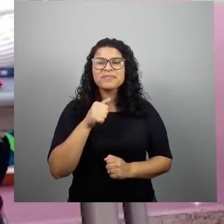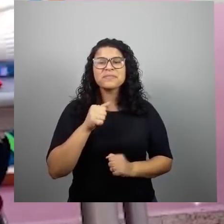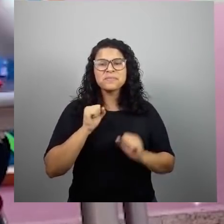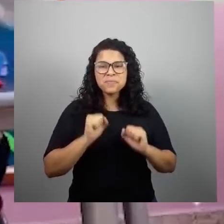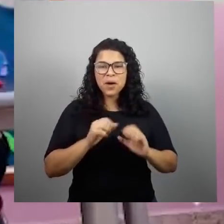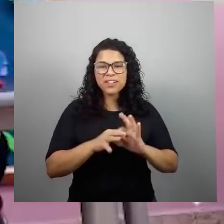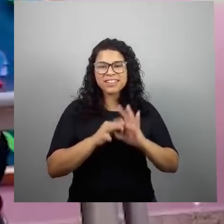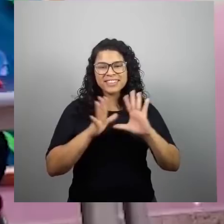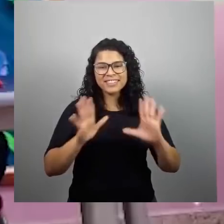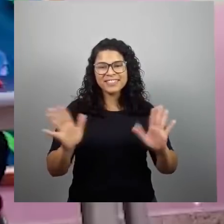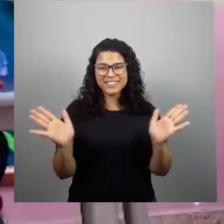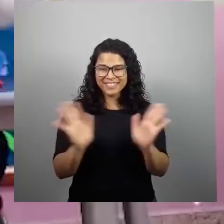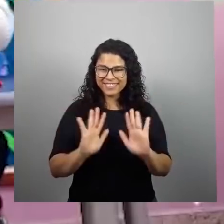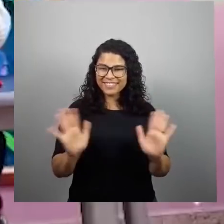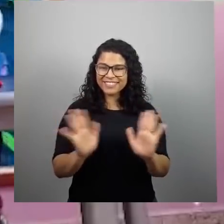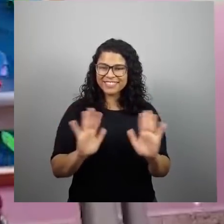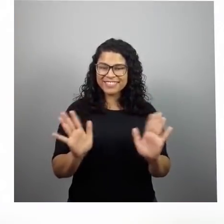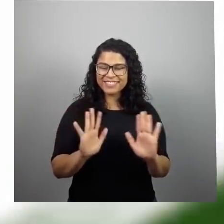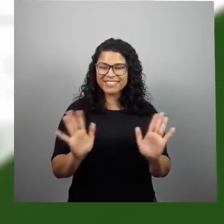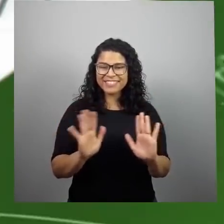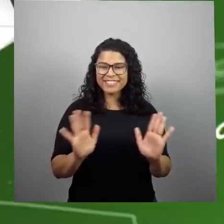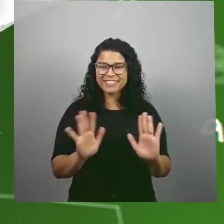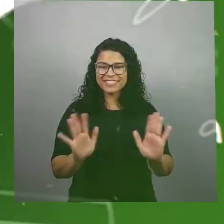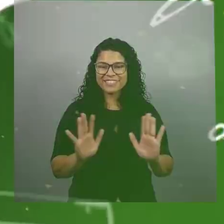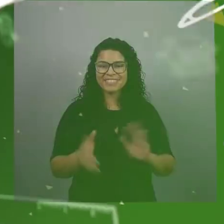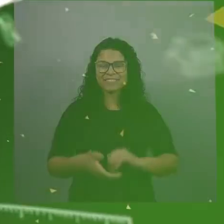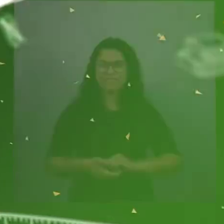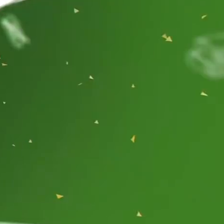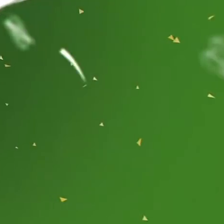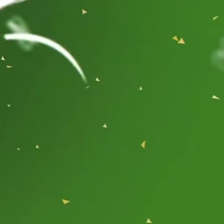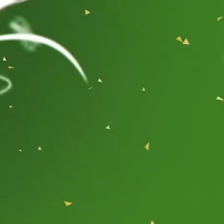aprender. Tchau, crianças!